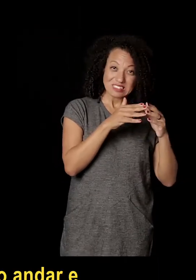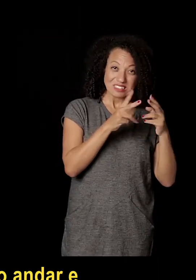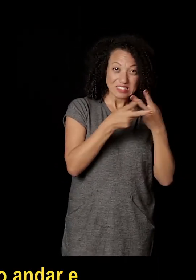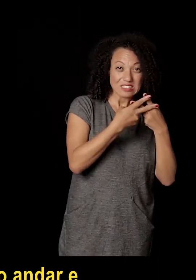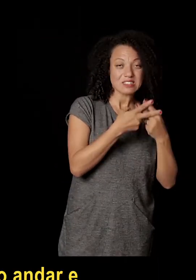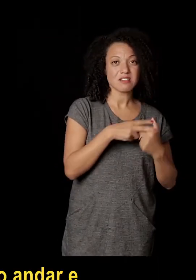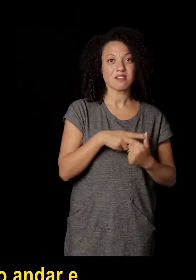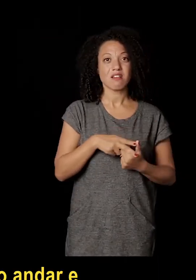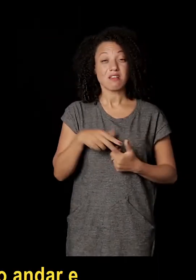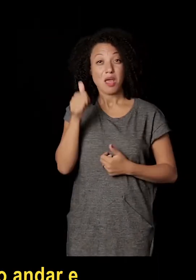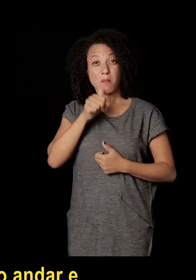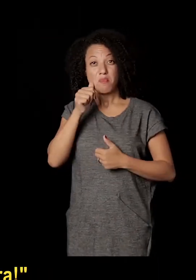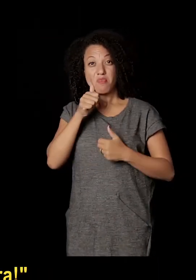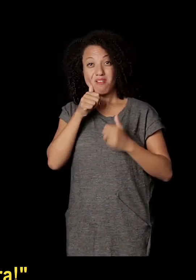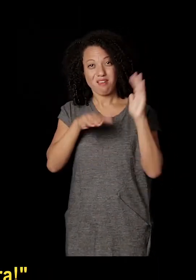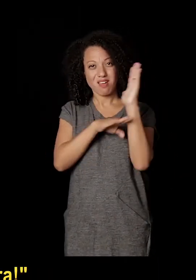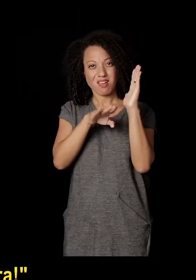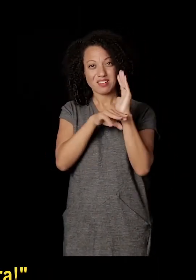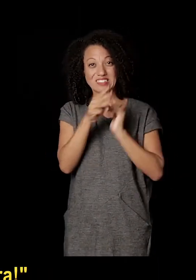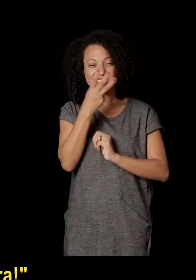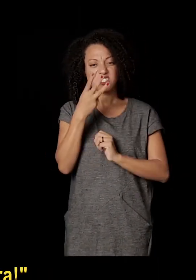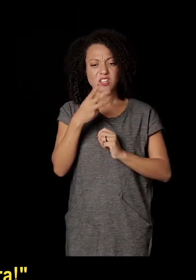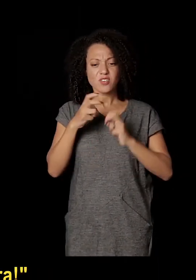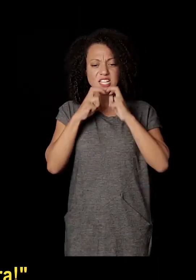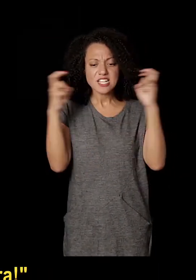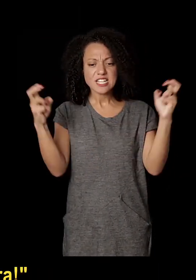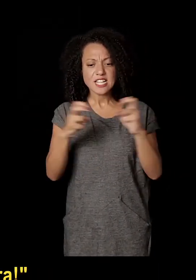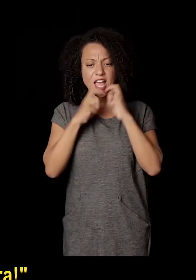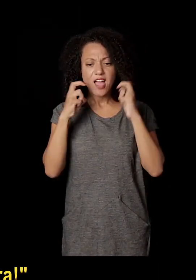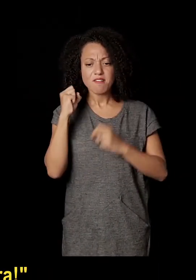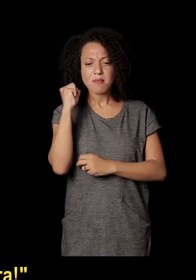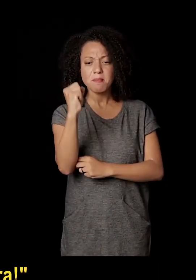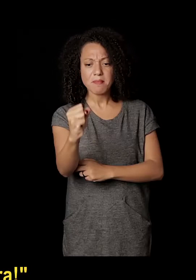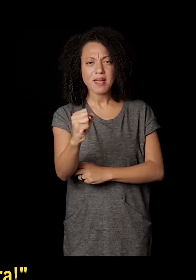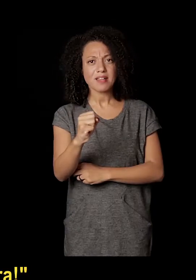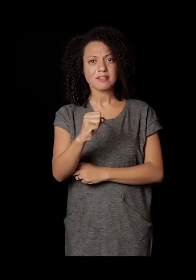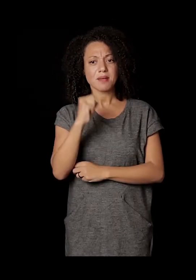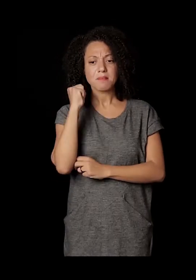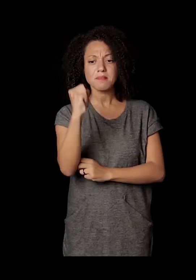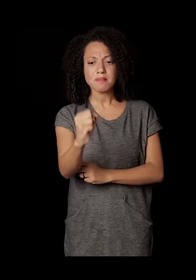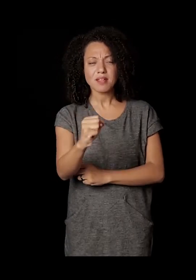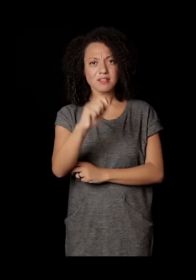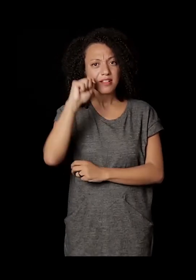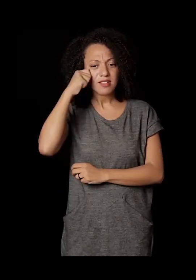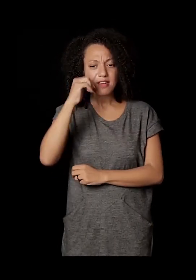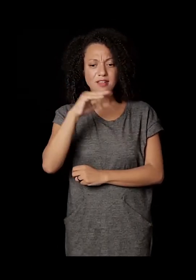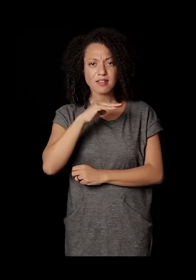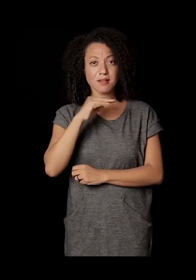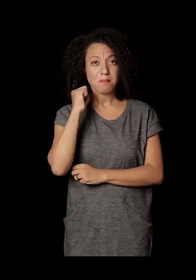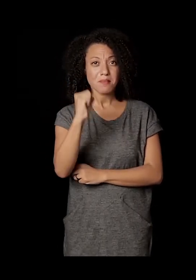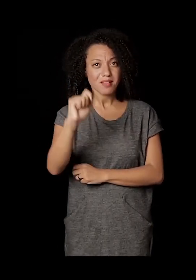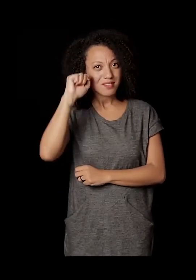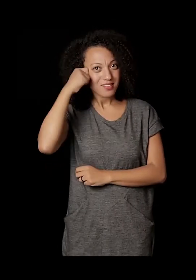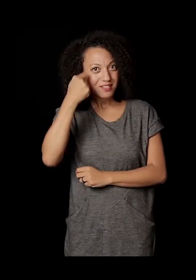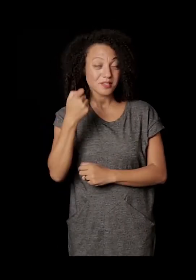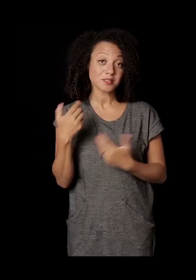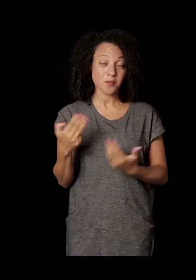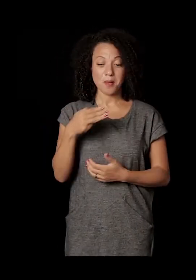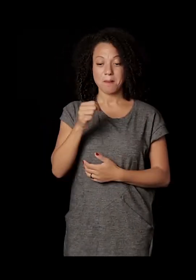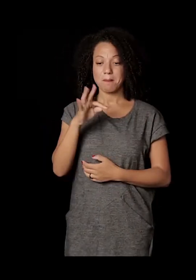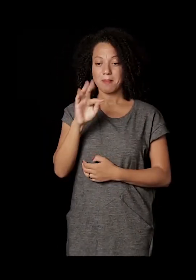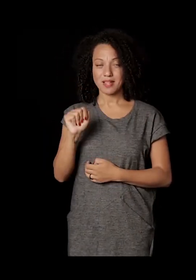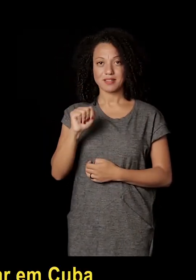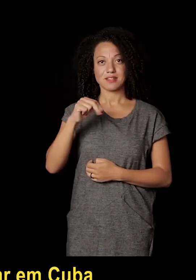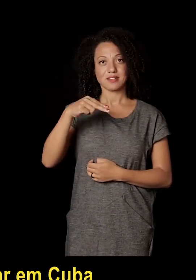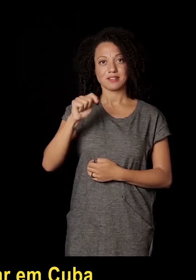gritando, Mata Negra, Mata Negra, Mata Negra, e aí se fundou a fazenda Mata Negra. A história é verdade.